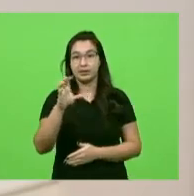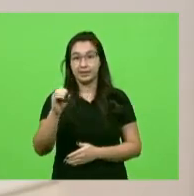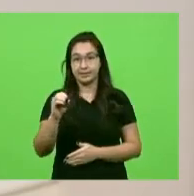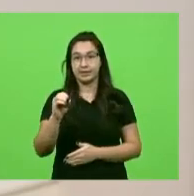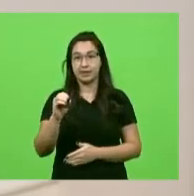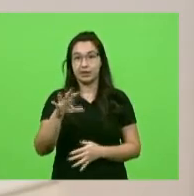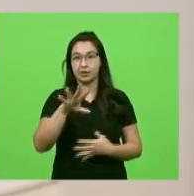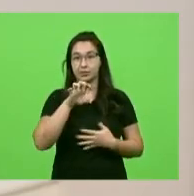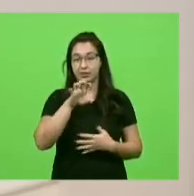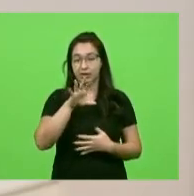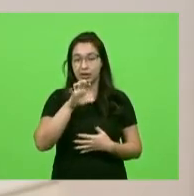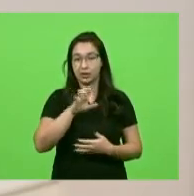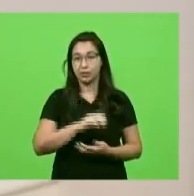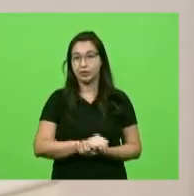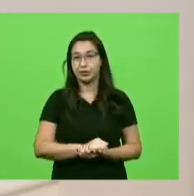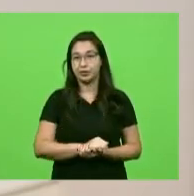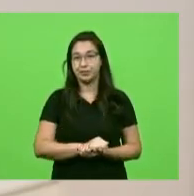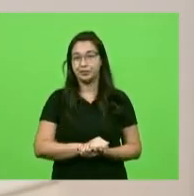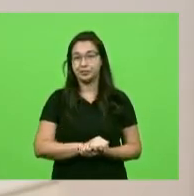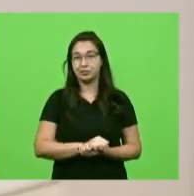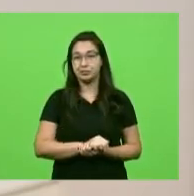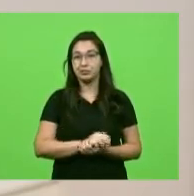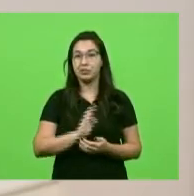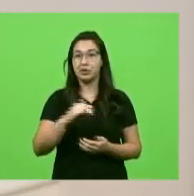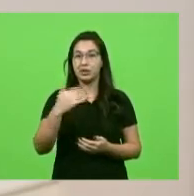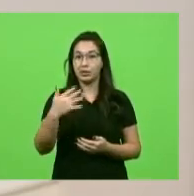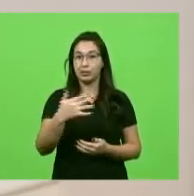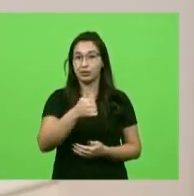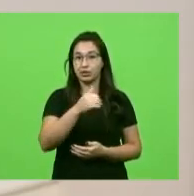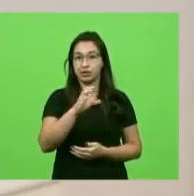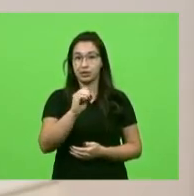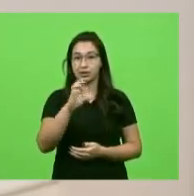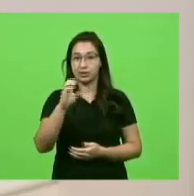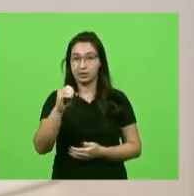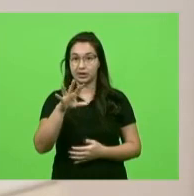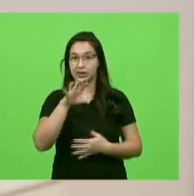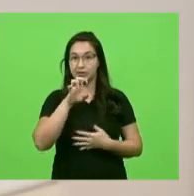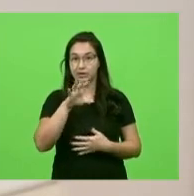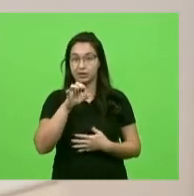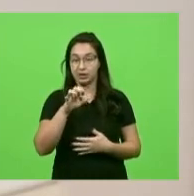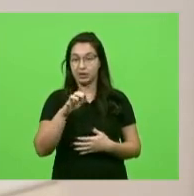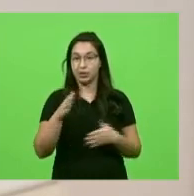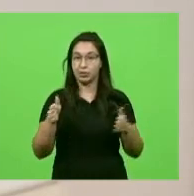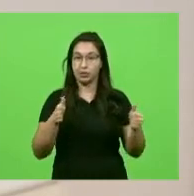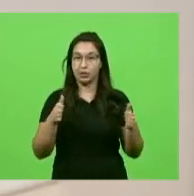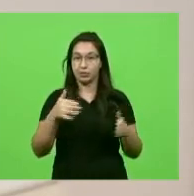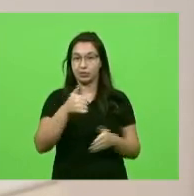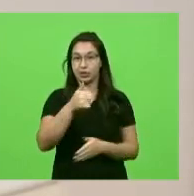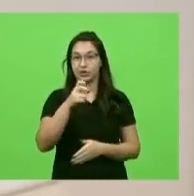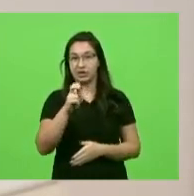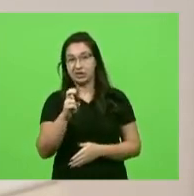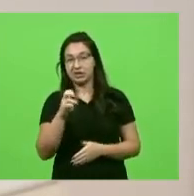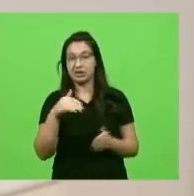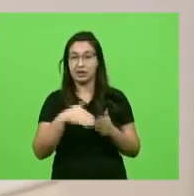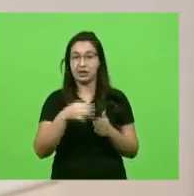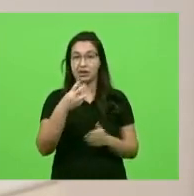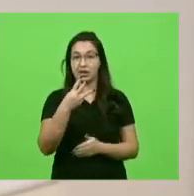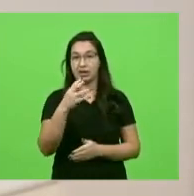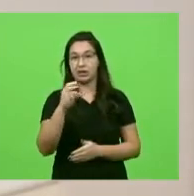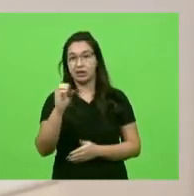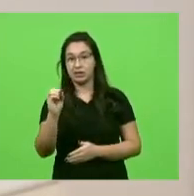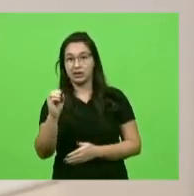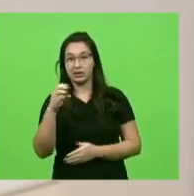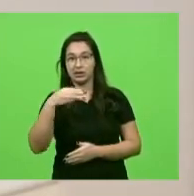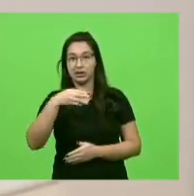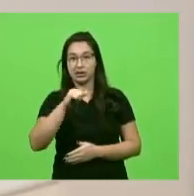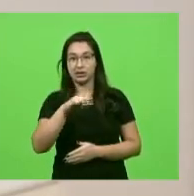abril de 2020 e do segundo lote de 100 respiradores entre 15 e 30 de maio de 2020. Com a